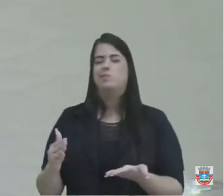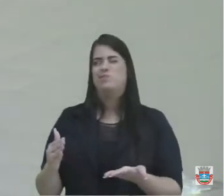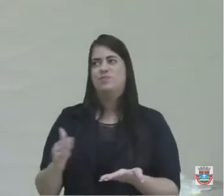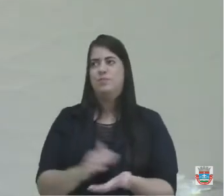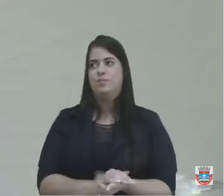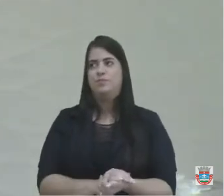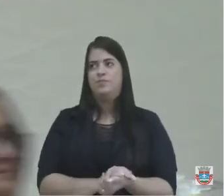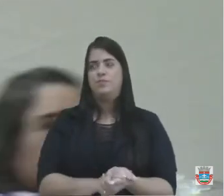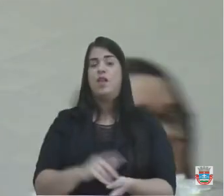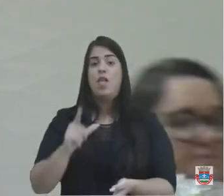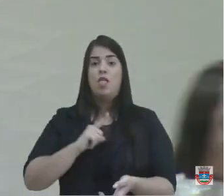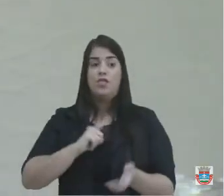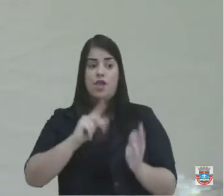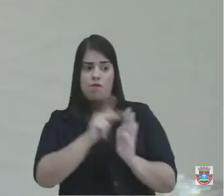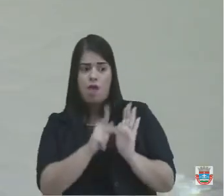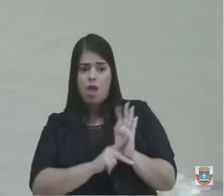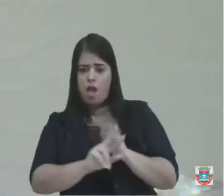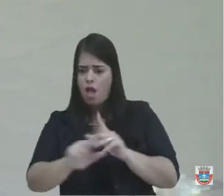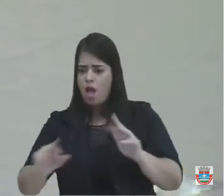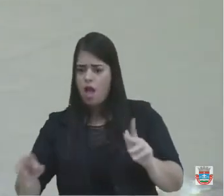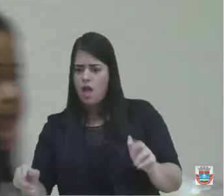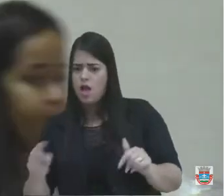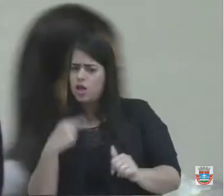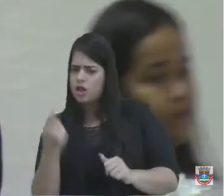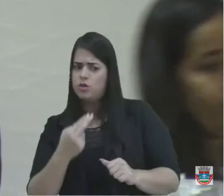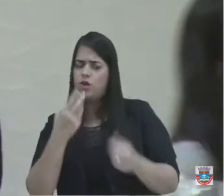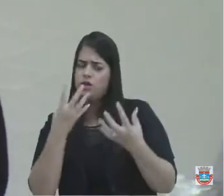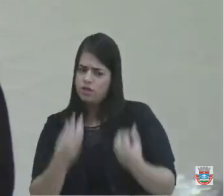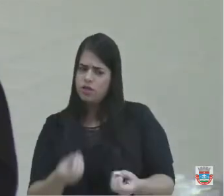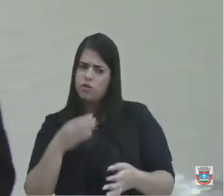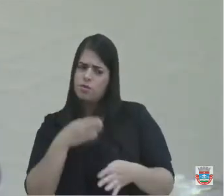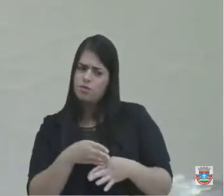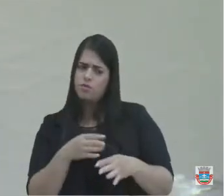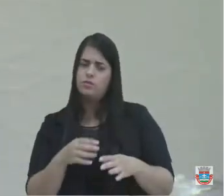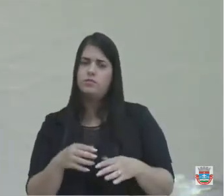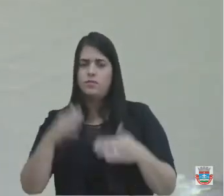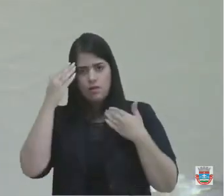nosso município que aprovamos aqui e até agora não saiu do papel muito obrigado